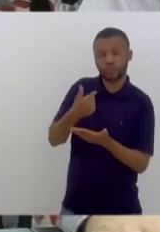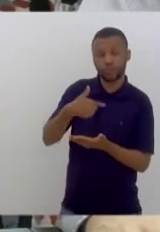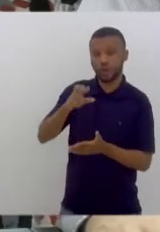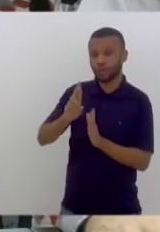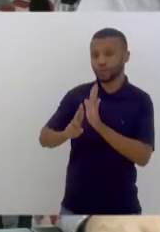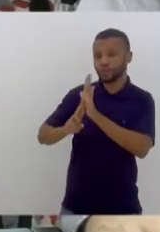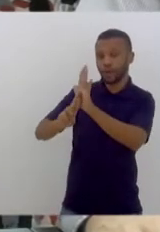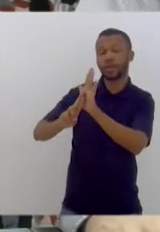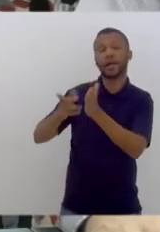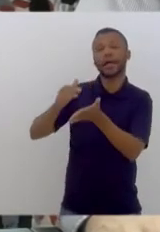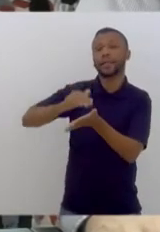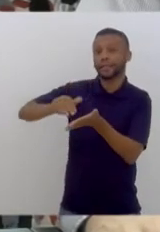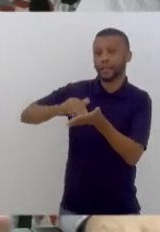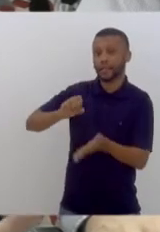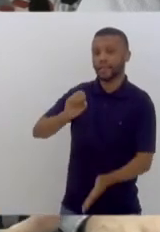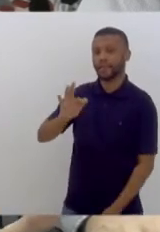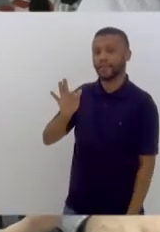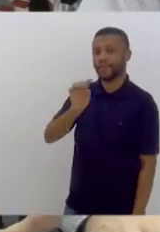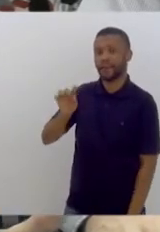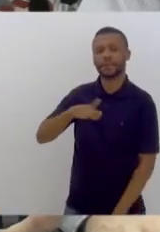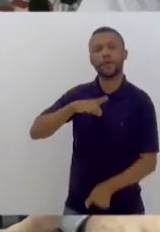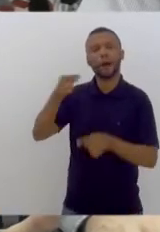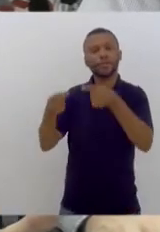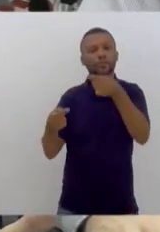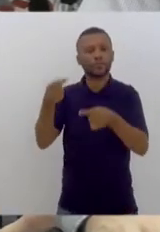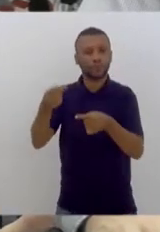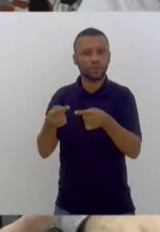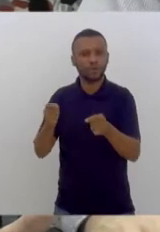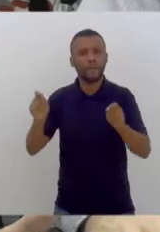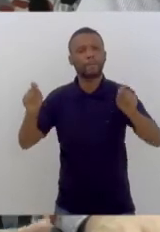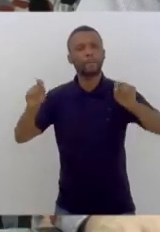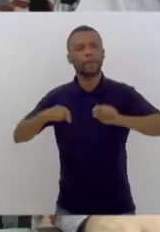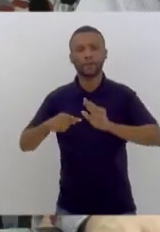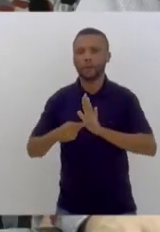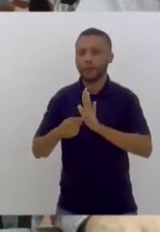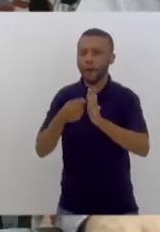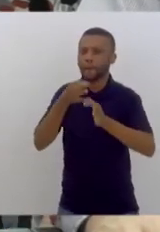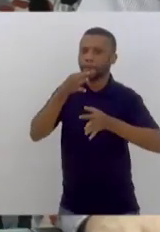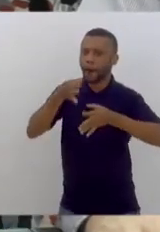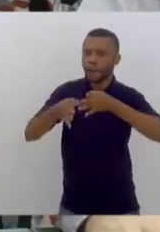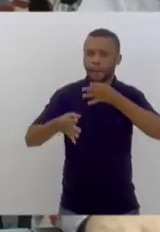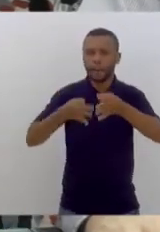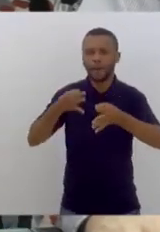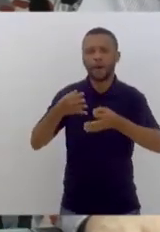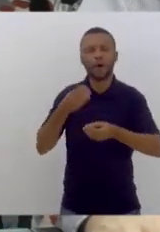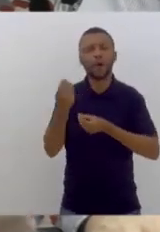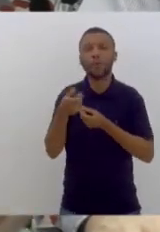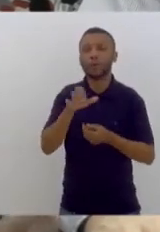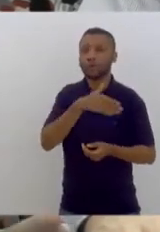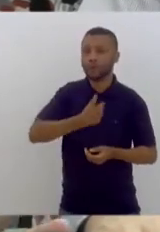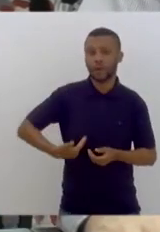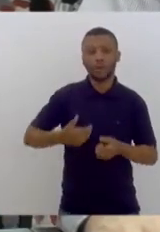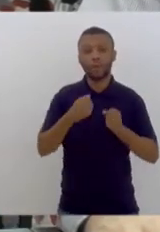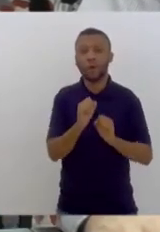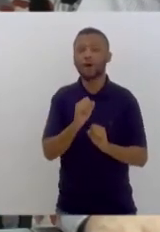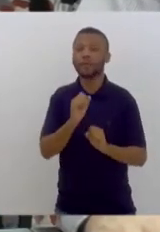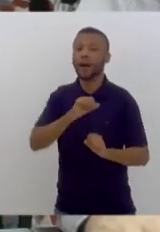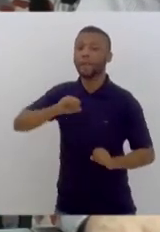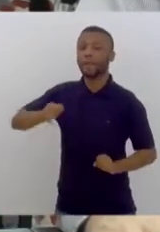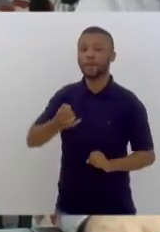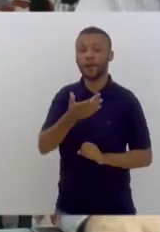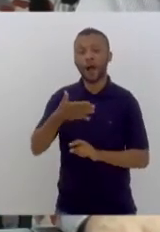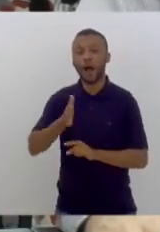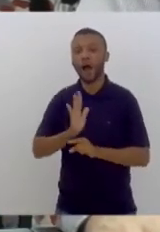de Fazenda, Thompson, existe uma discussão que poderia ser colocada, como que o Estado pode entrar para ajudar os demais 91